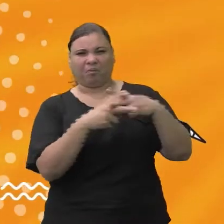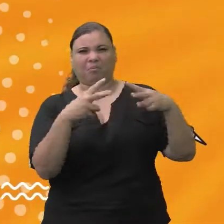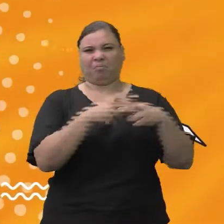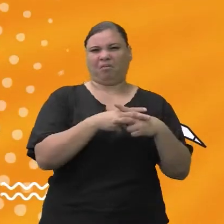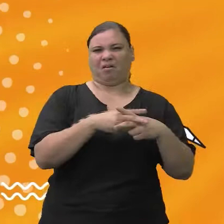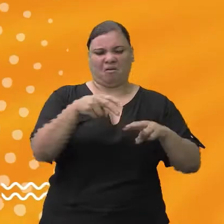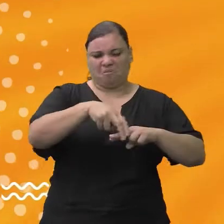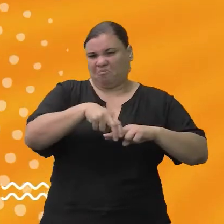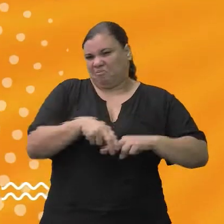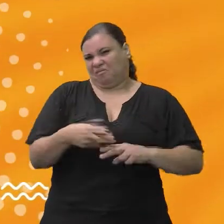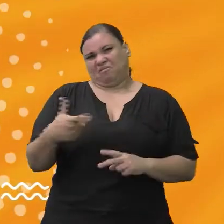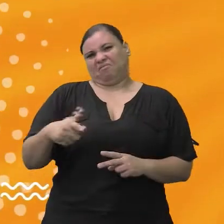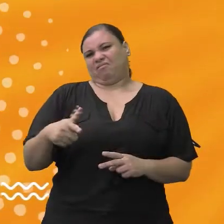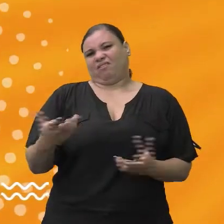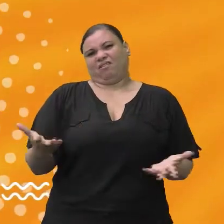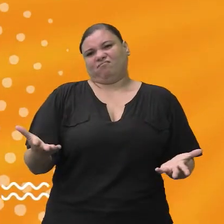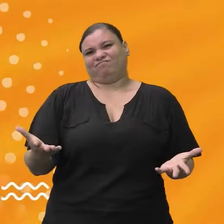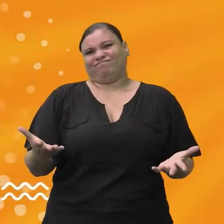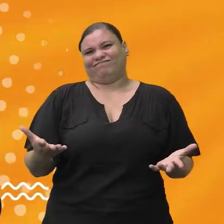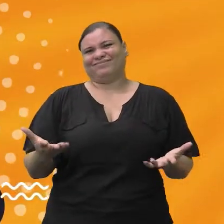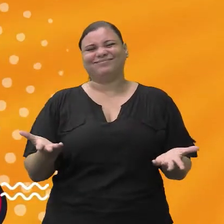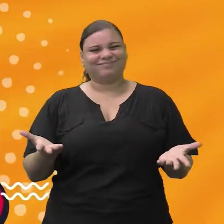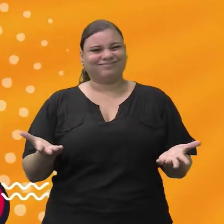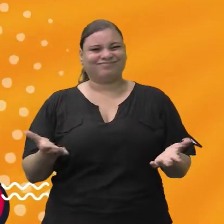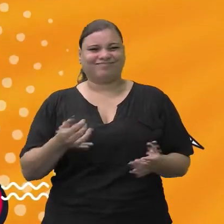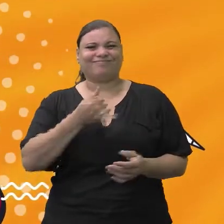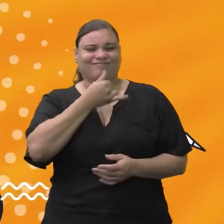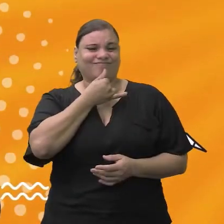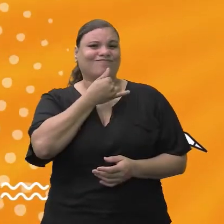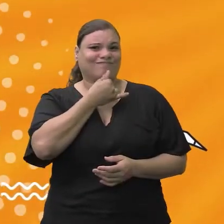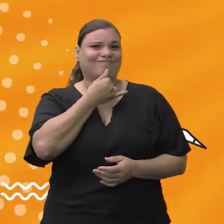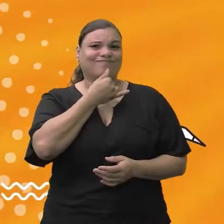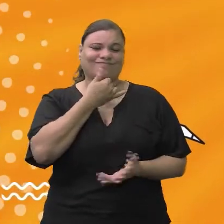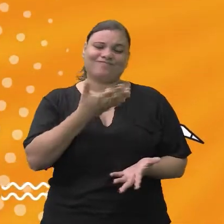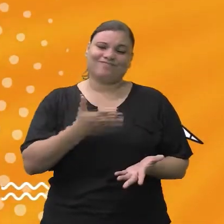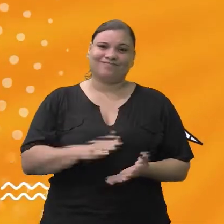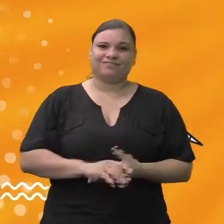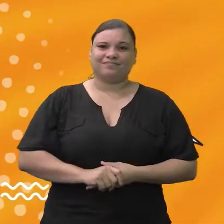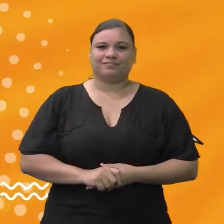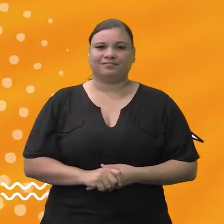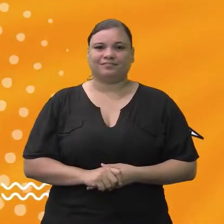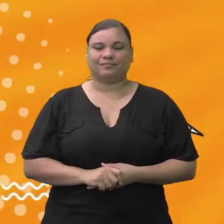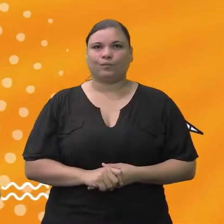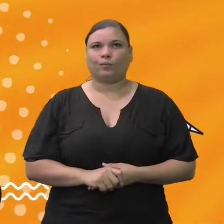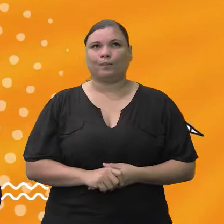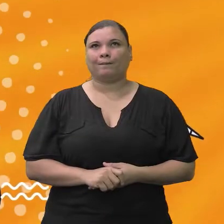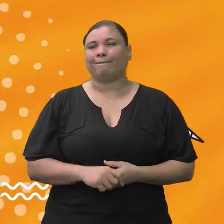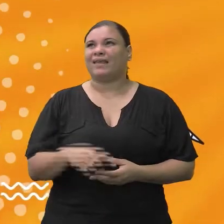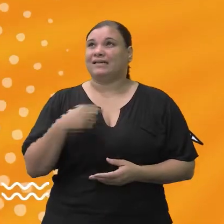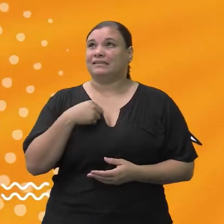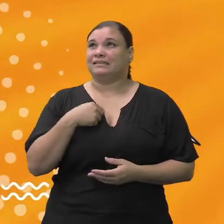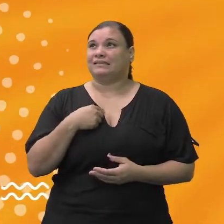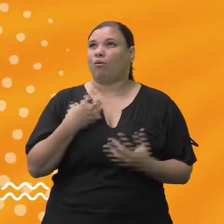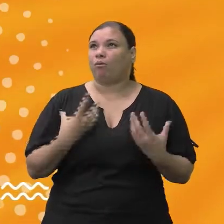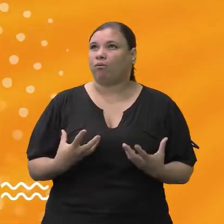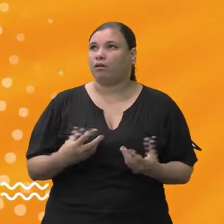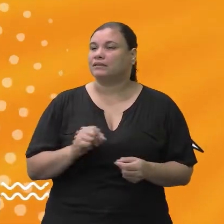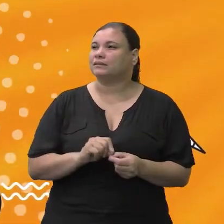motivo. Pra mim, isso me deixa triste. Porque eu tô cansada de fazer, tipo